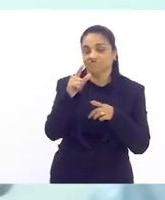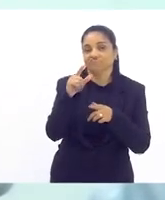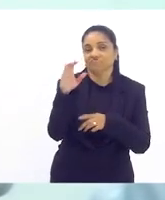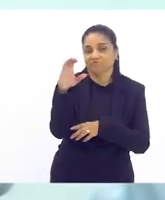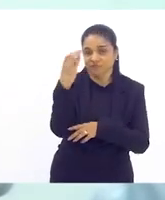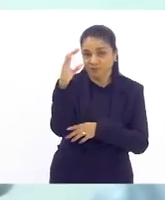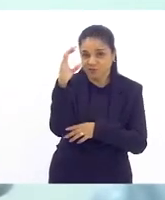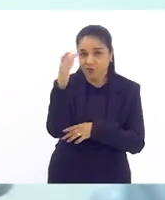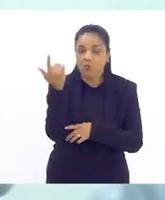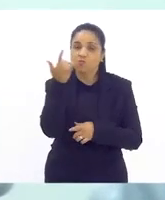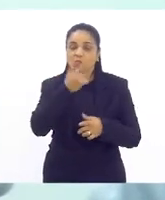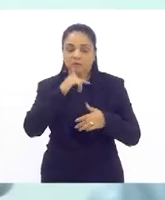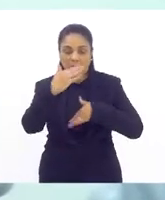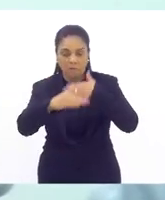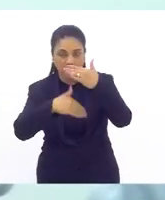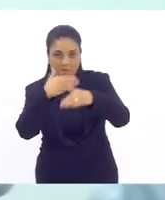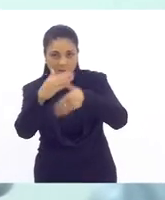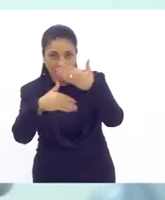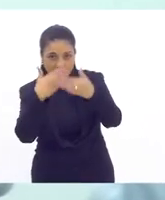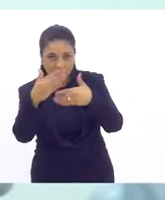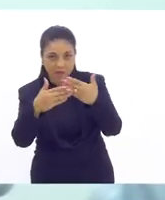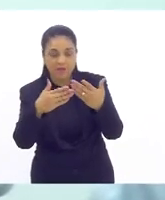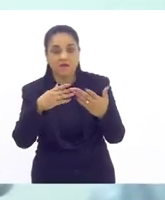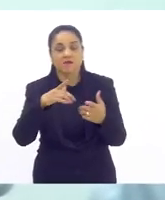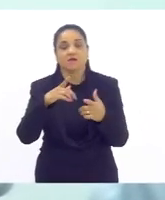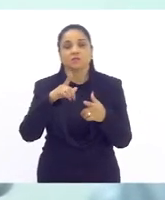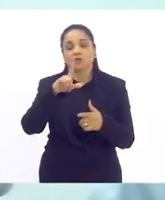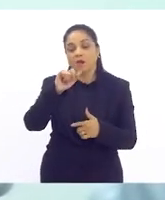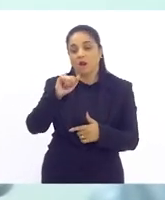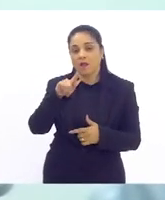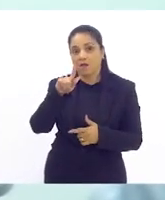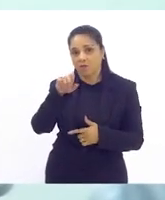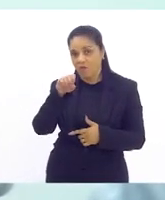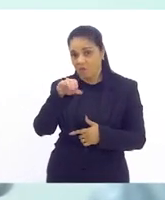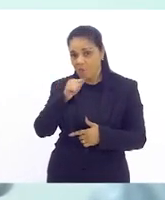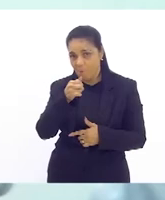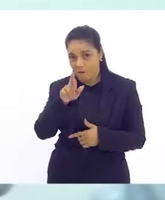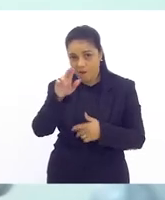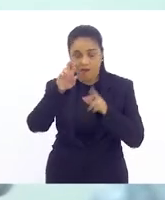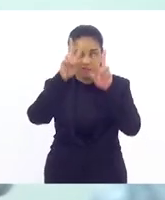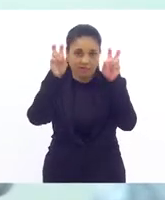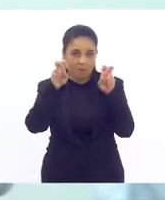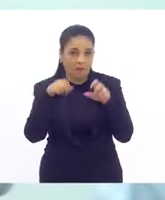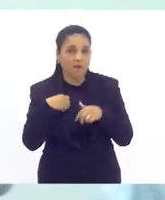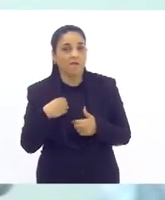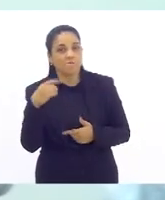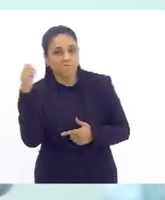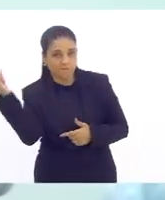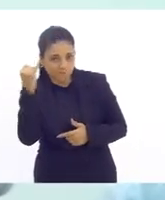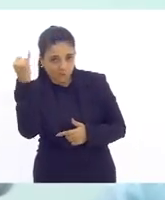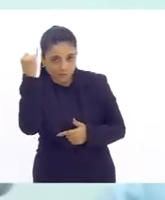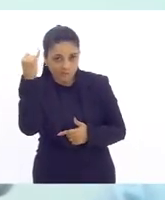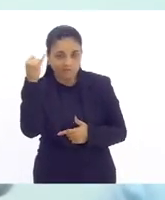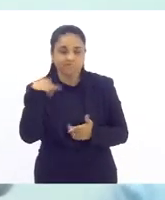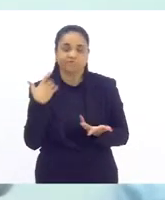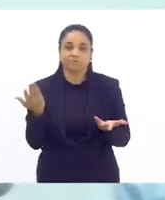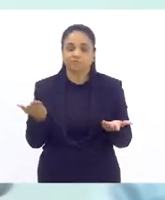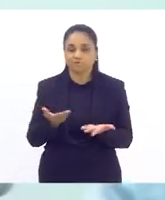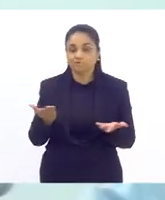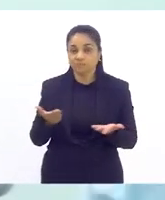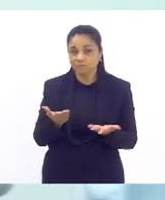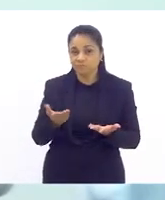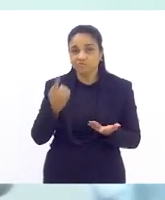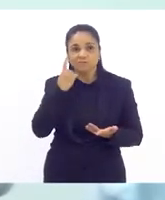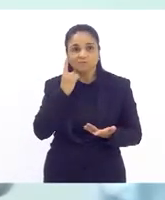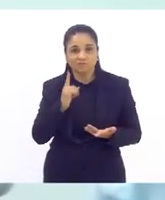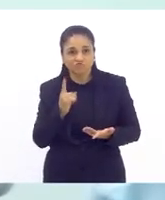desassoreamento desse sistema logonar que também é é relevante né Por fim eu eu faço Realmente eu não sei